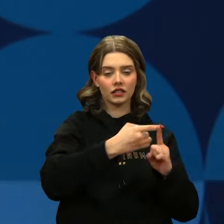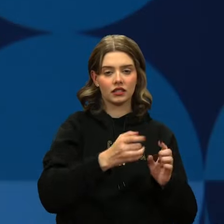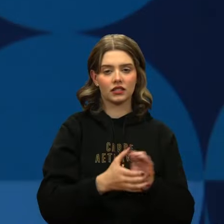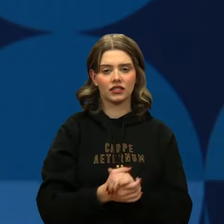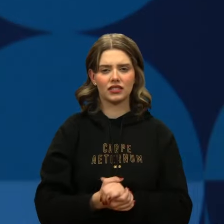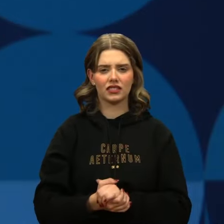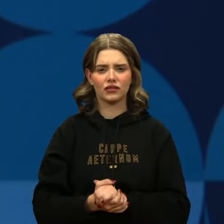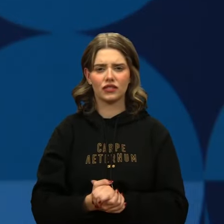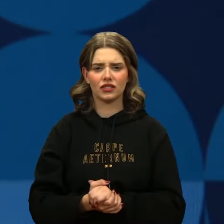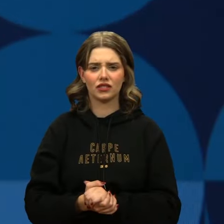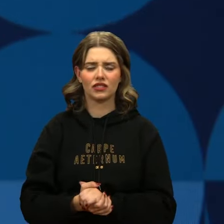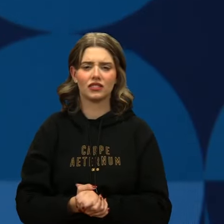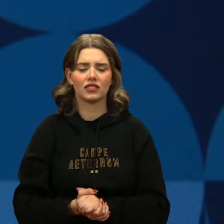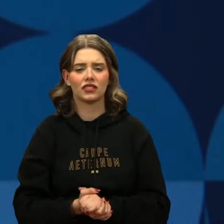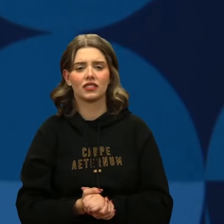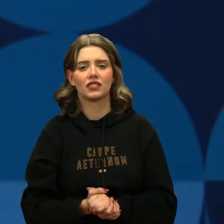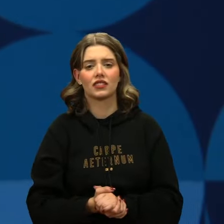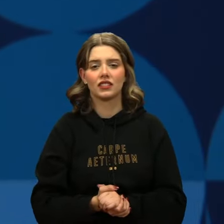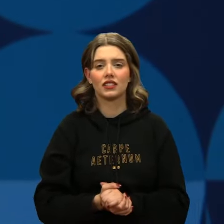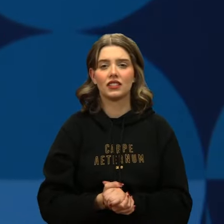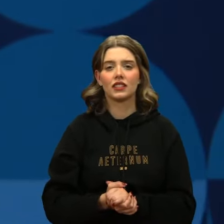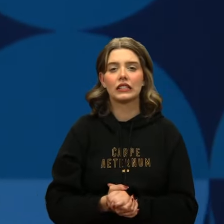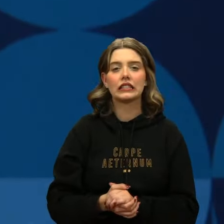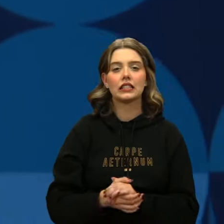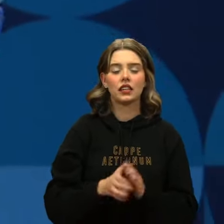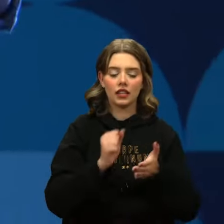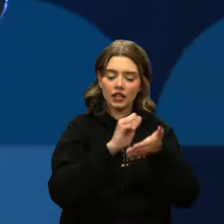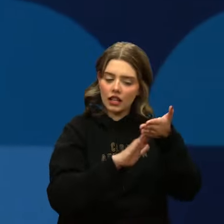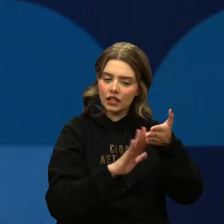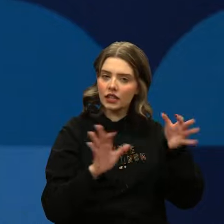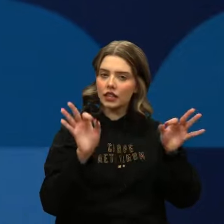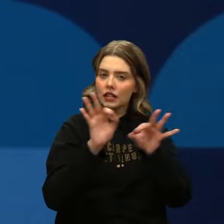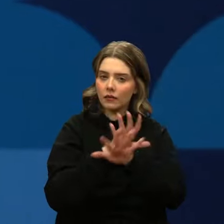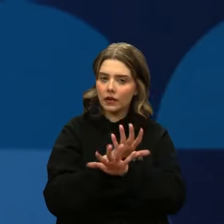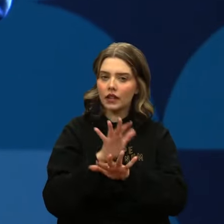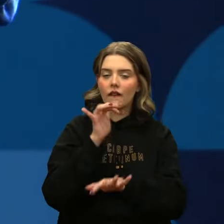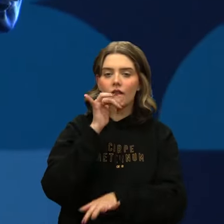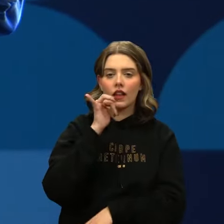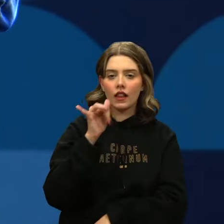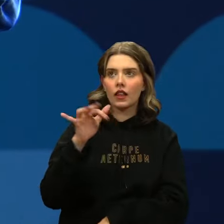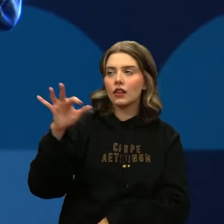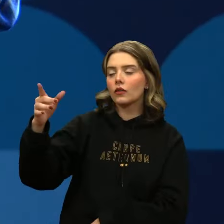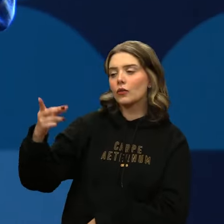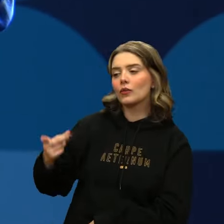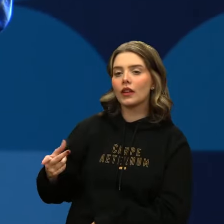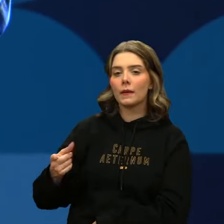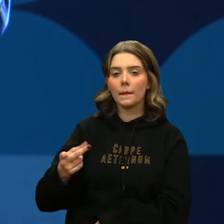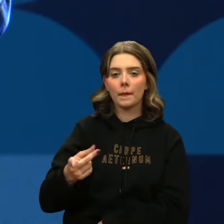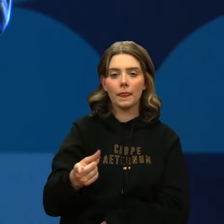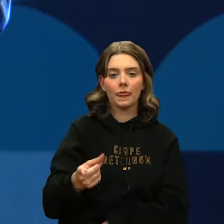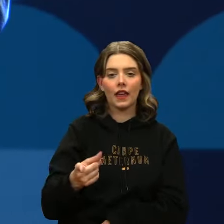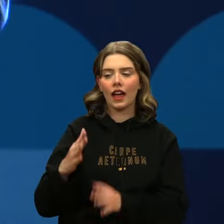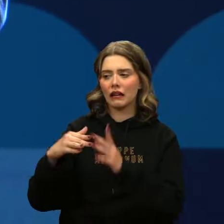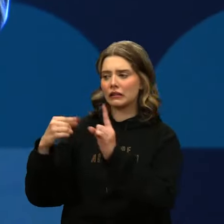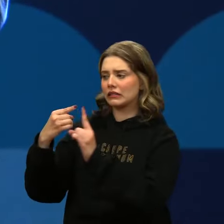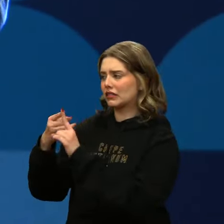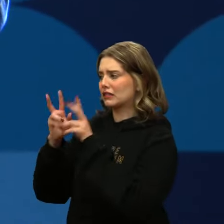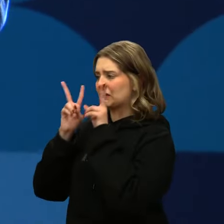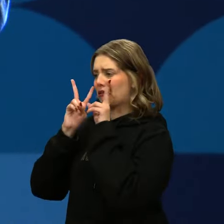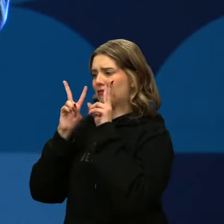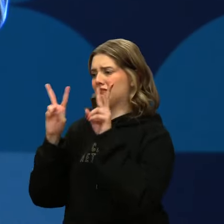Esse texto termina focando na eternidade. A igreja que olhava em volta e via tanto abalo